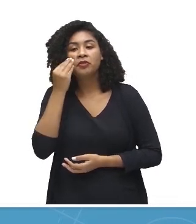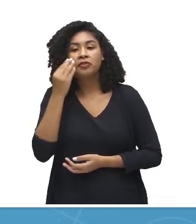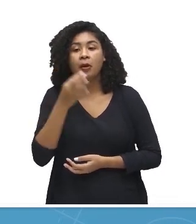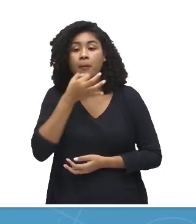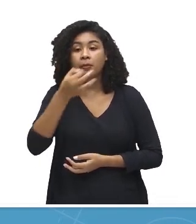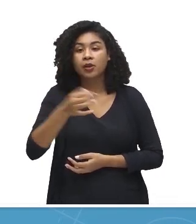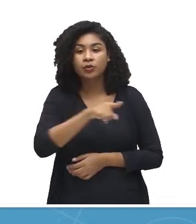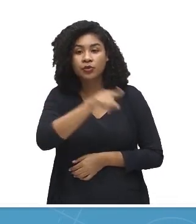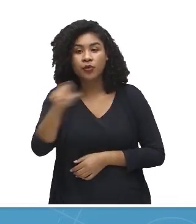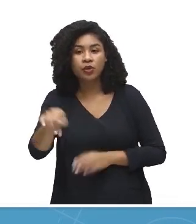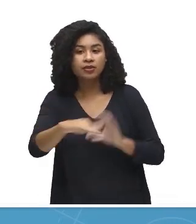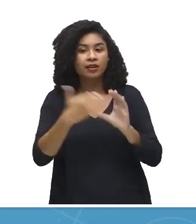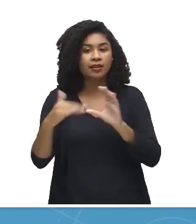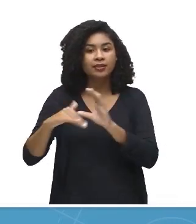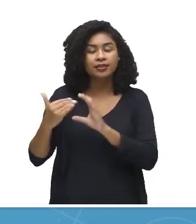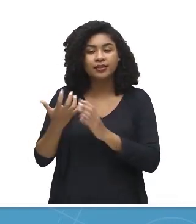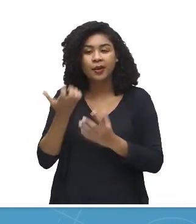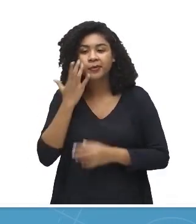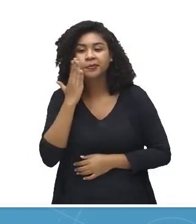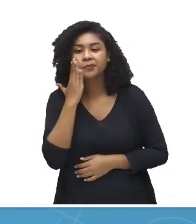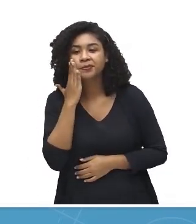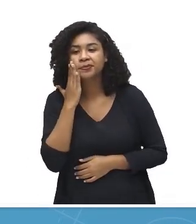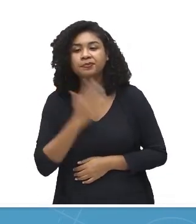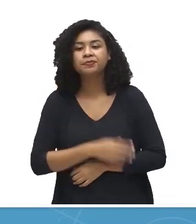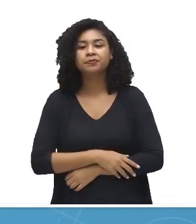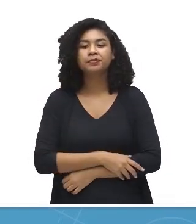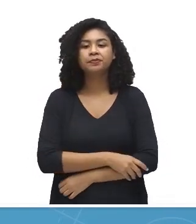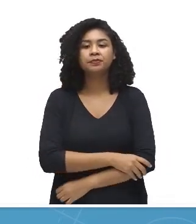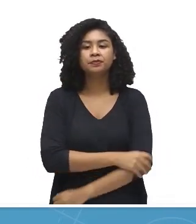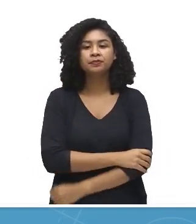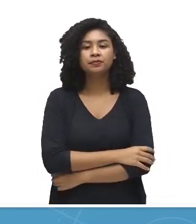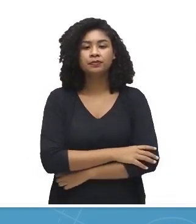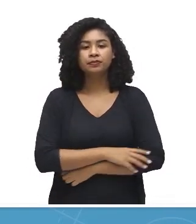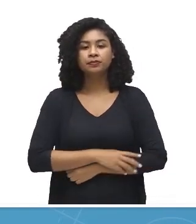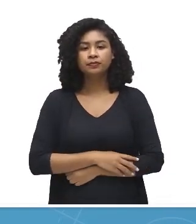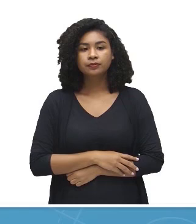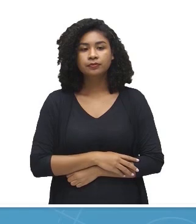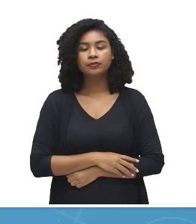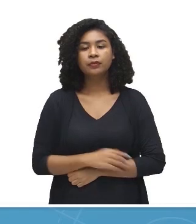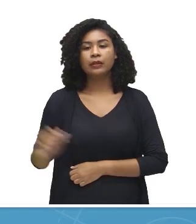identificar, vamos ver as respostas dos nossos alunos. Então, colocou ali que a